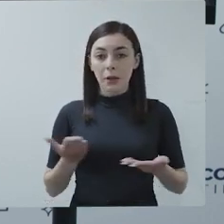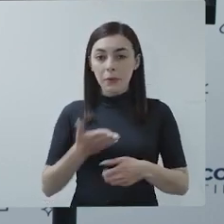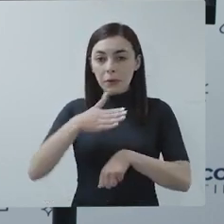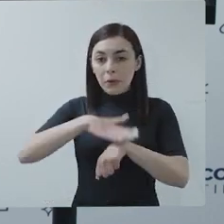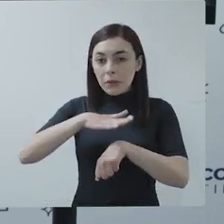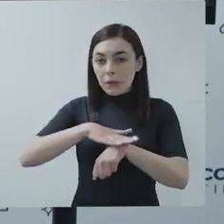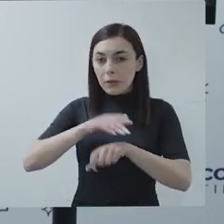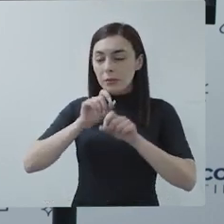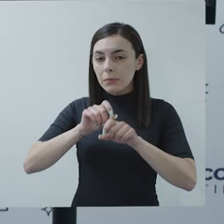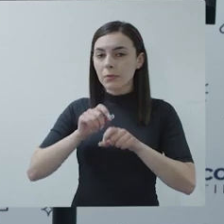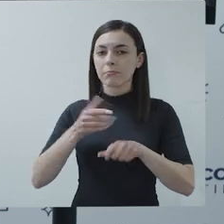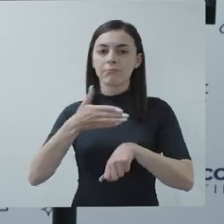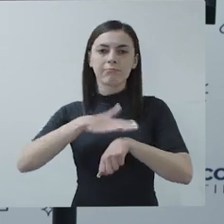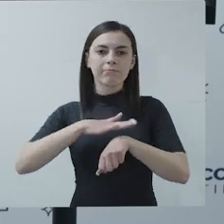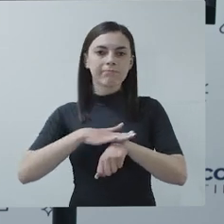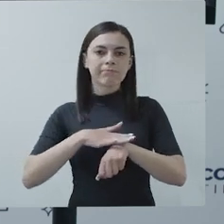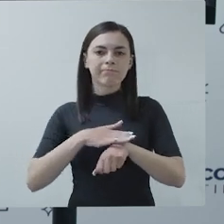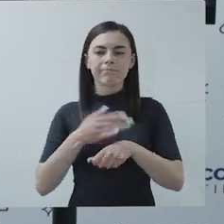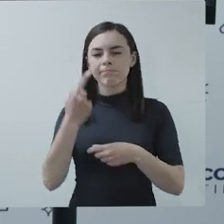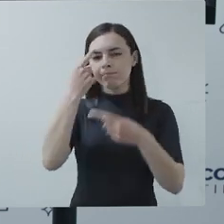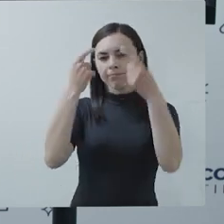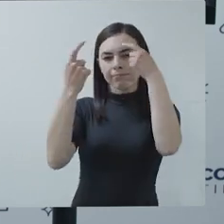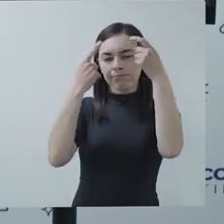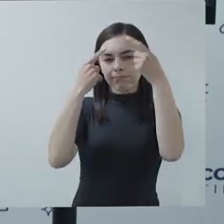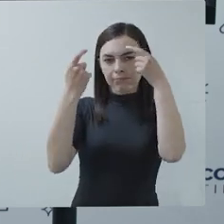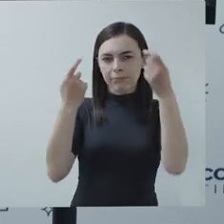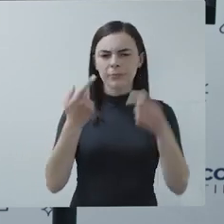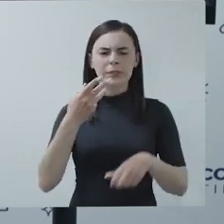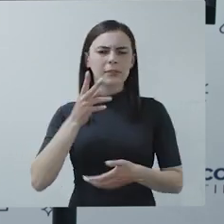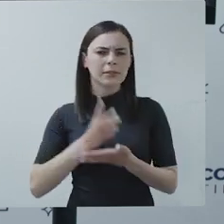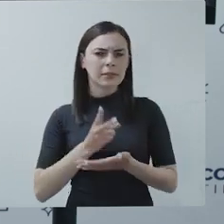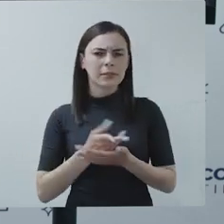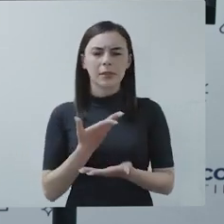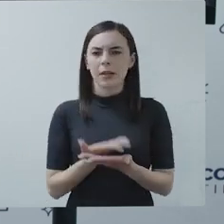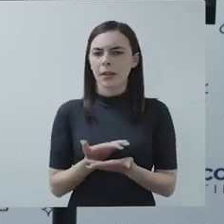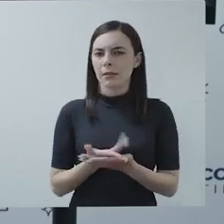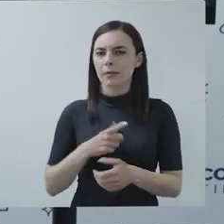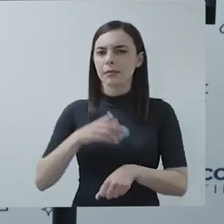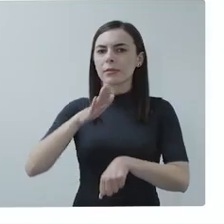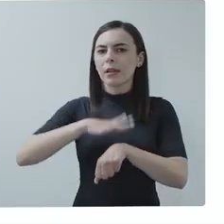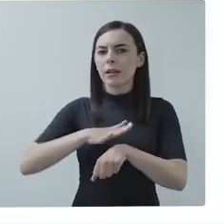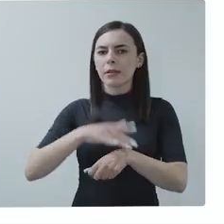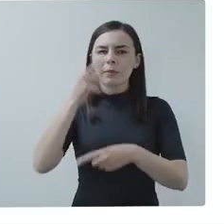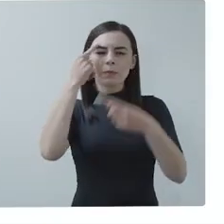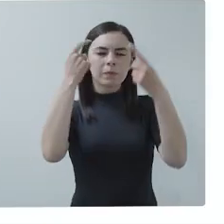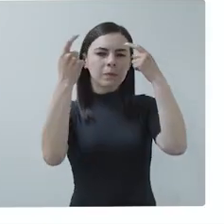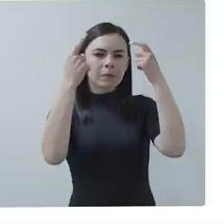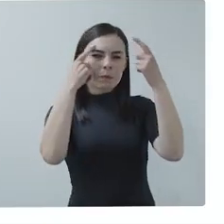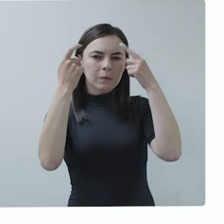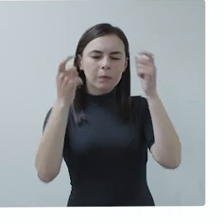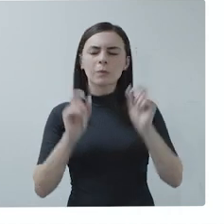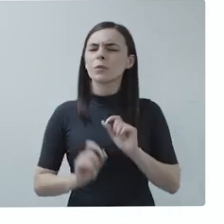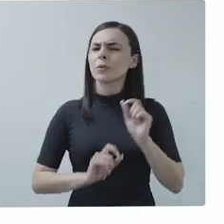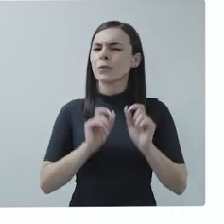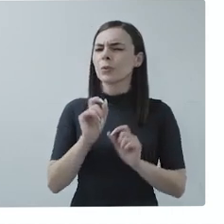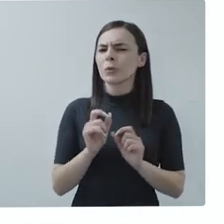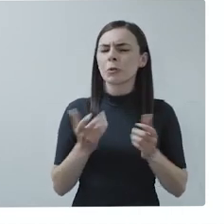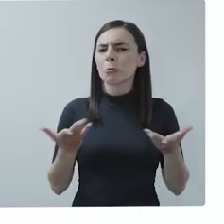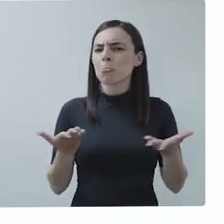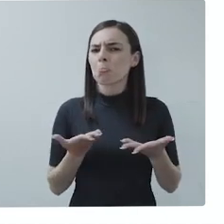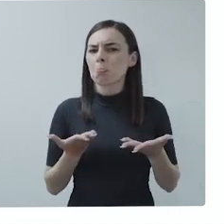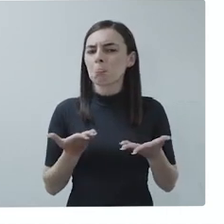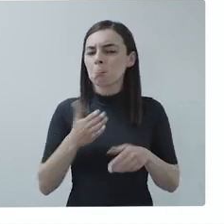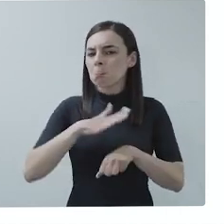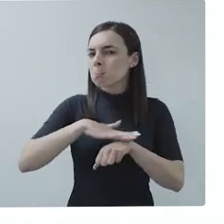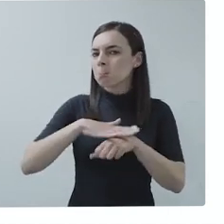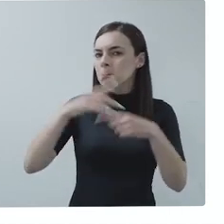Agora chegou a hora do nosso momento criação. Toda a nossa aula nós temos esse momento criação. E o que será que é o nosso momento